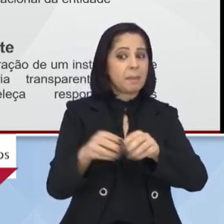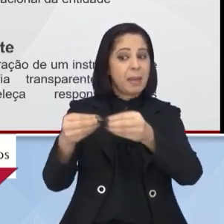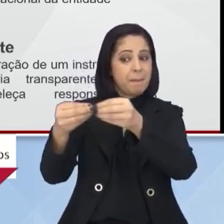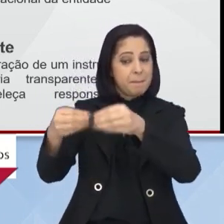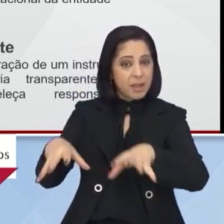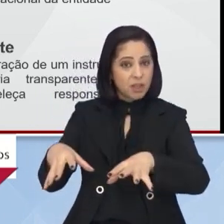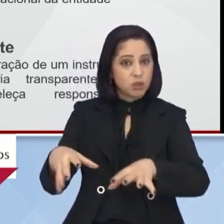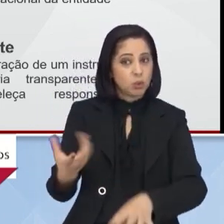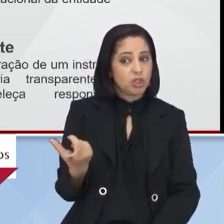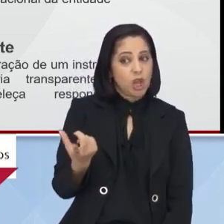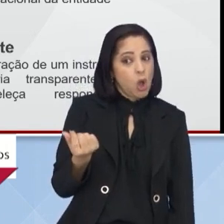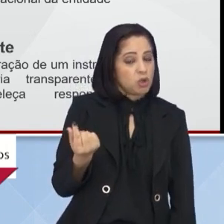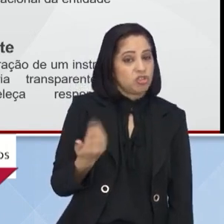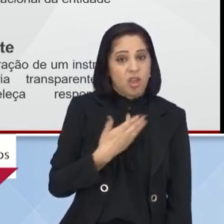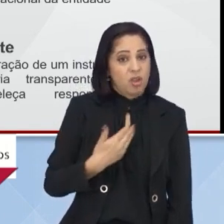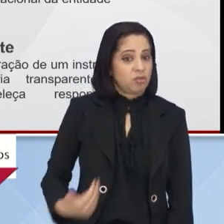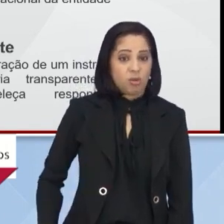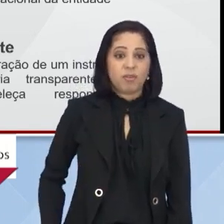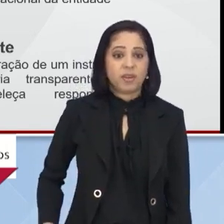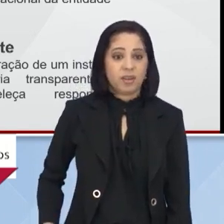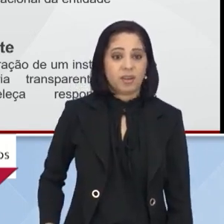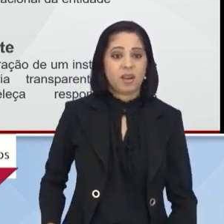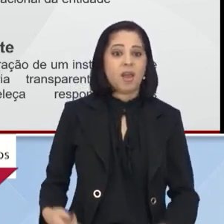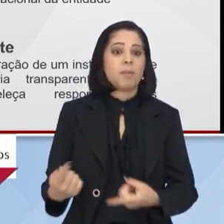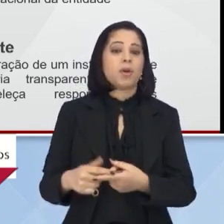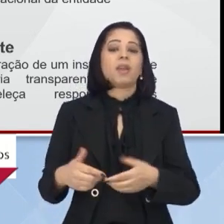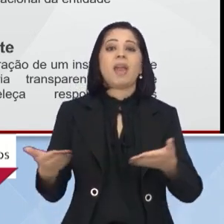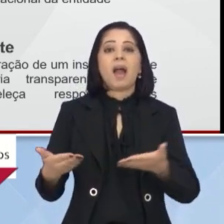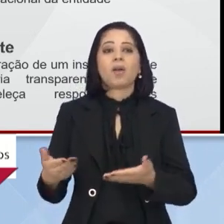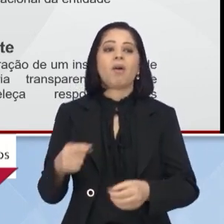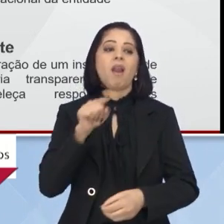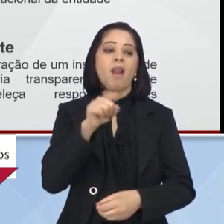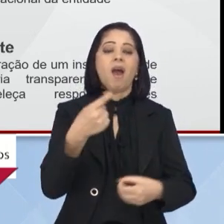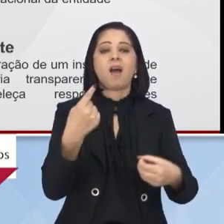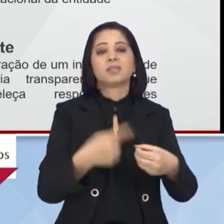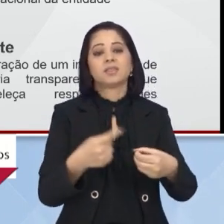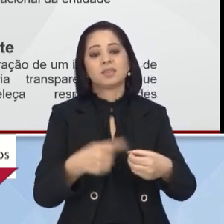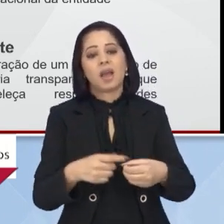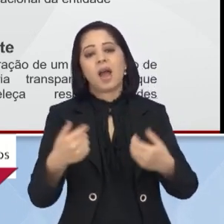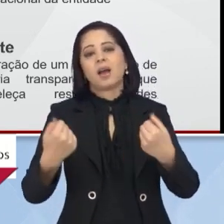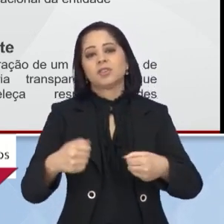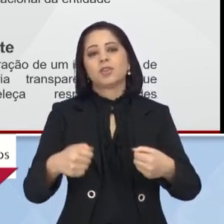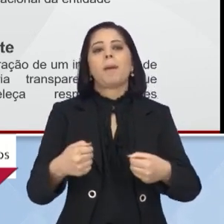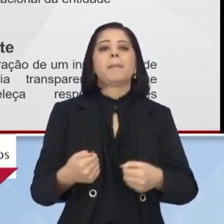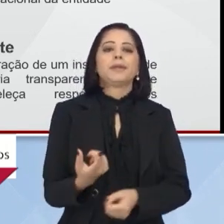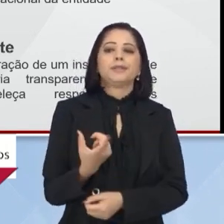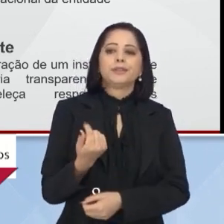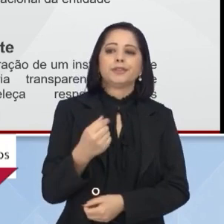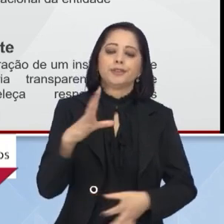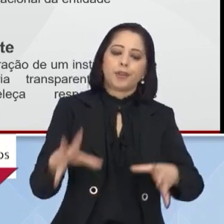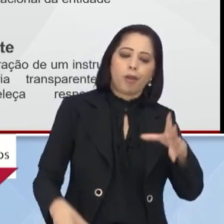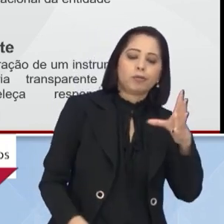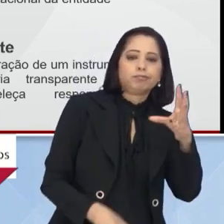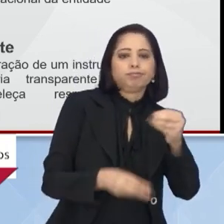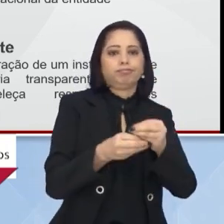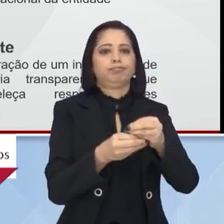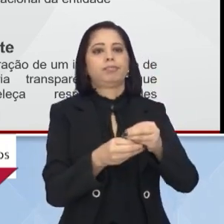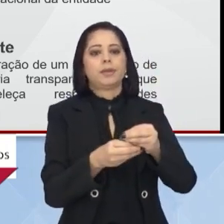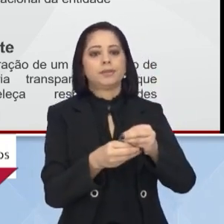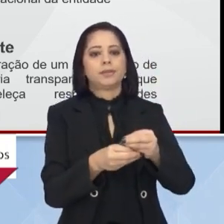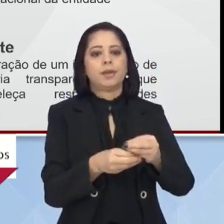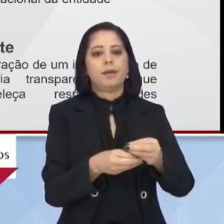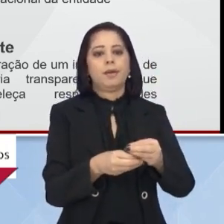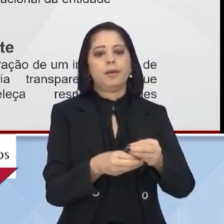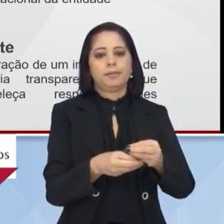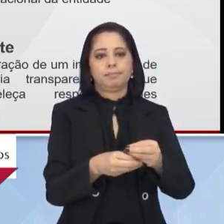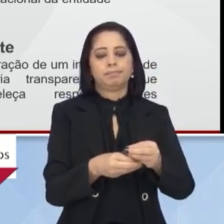cofres porque fatalmente o município vai ter que fazer um termo aditivo para poder incluir esse valor para poder incluir esses profissionais que não foram